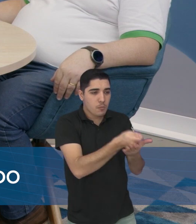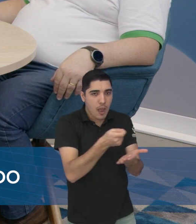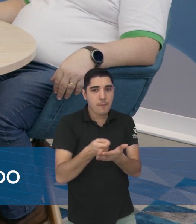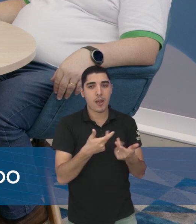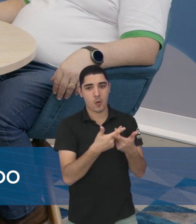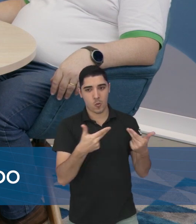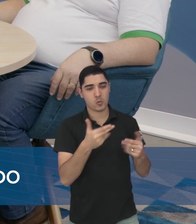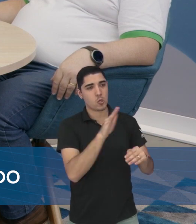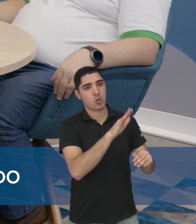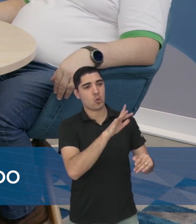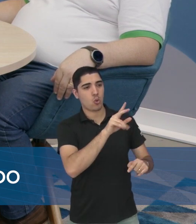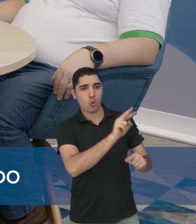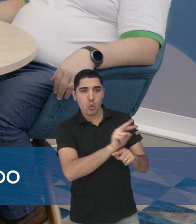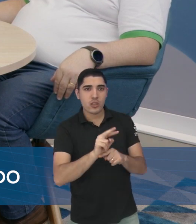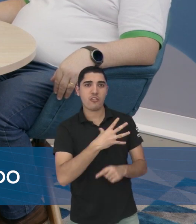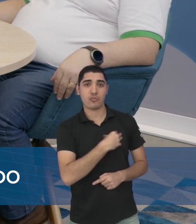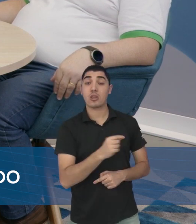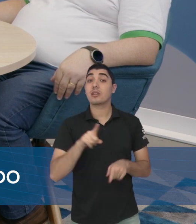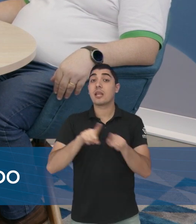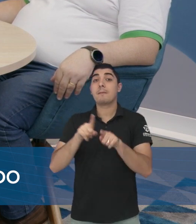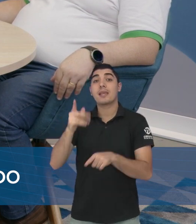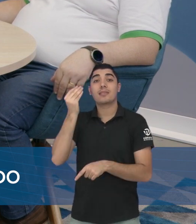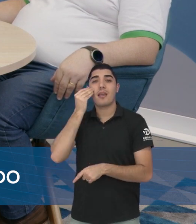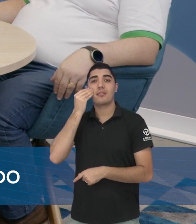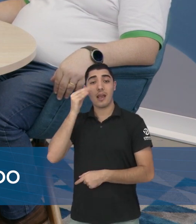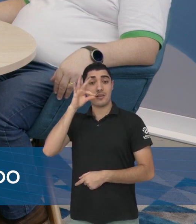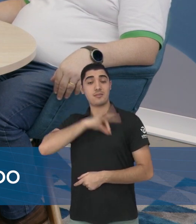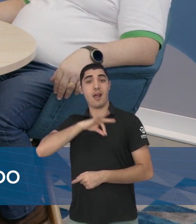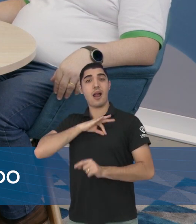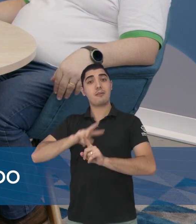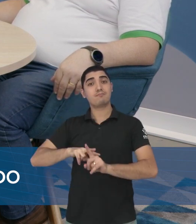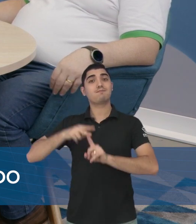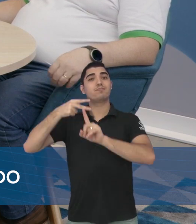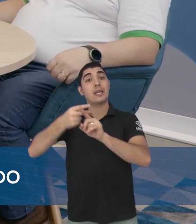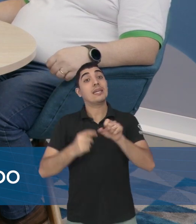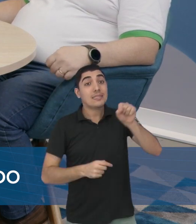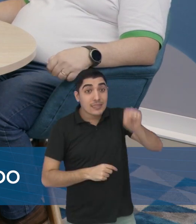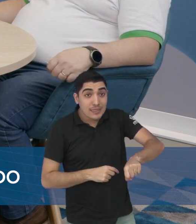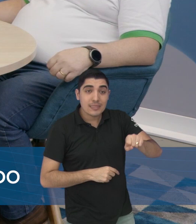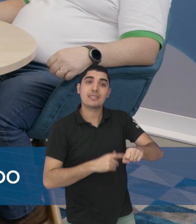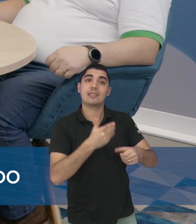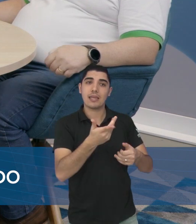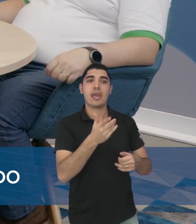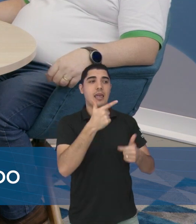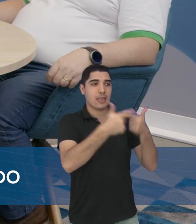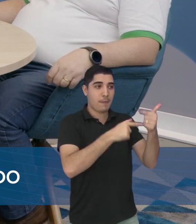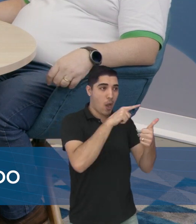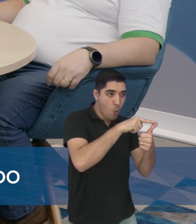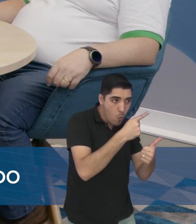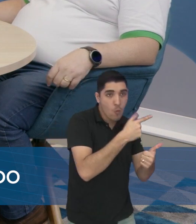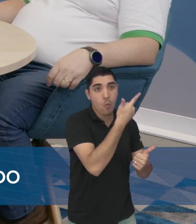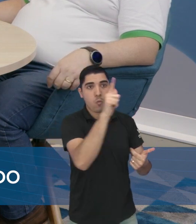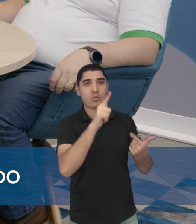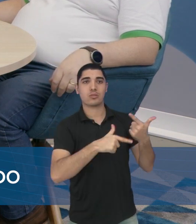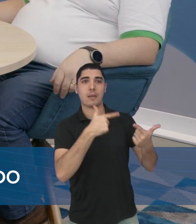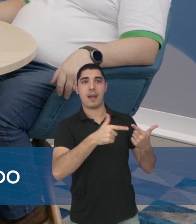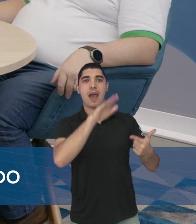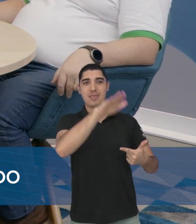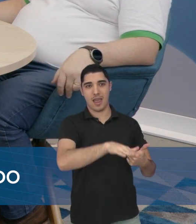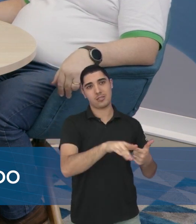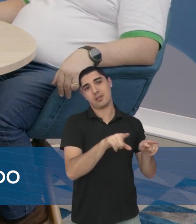cuidar dos filhos. Ou até muitas vezes ganhar mais, né? Exato, complementar a renda, ter várias fontes, né, digamos